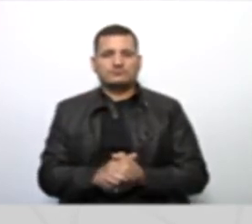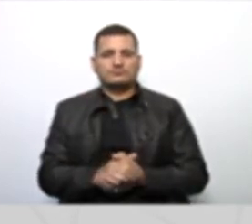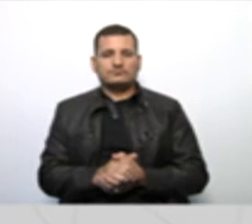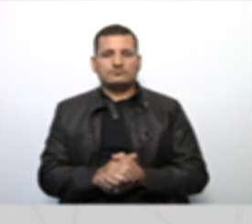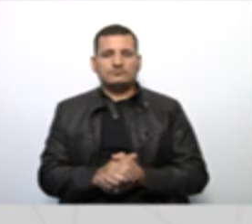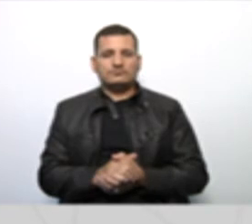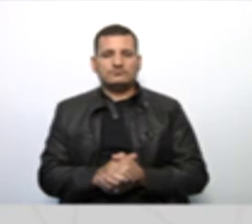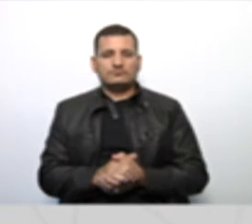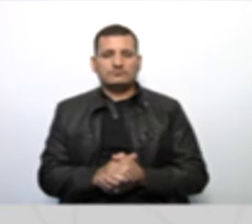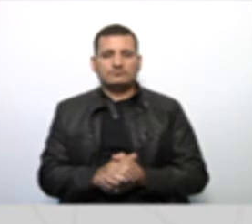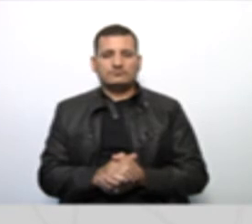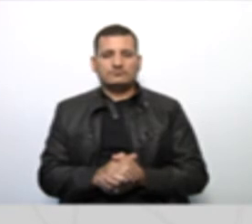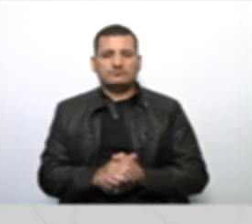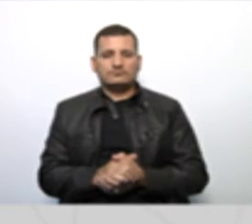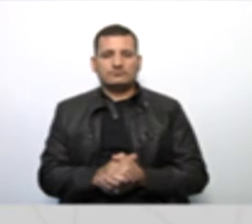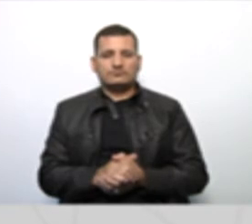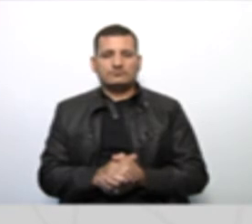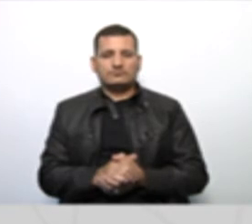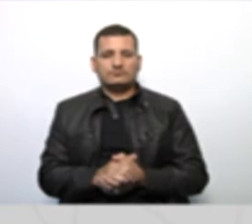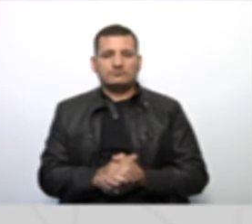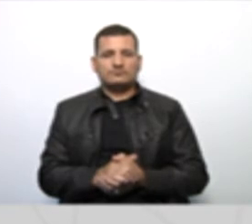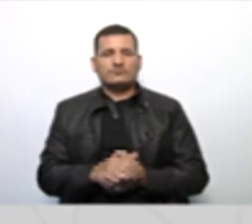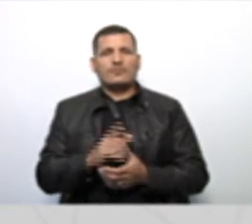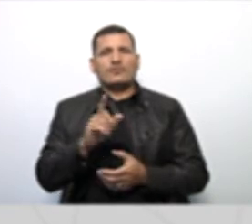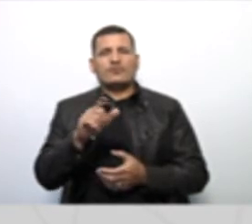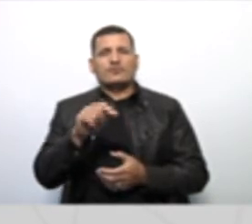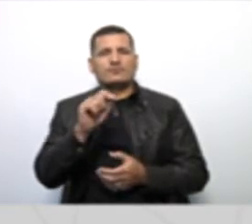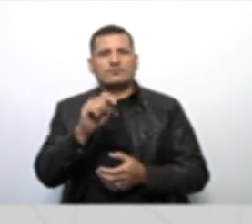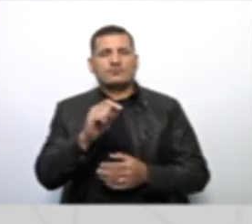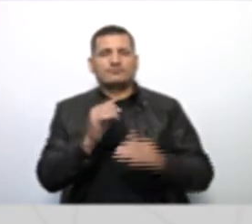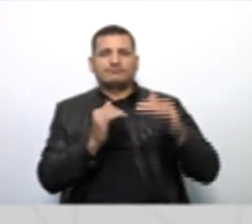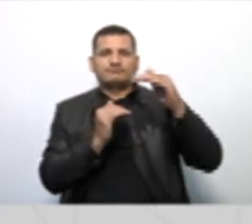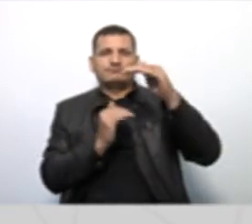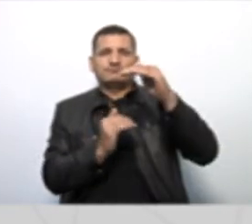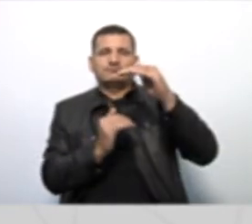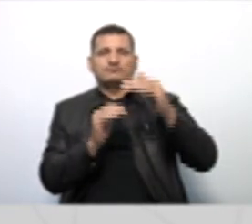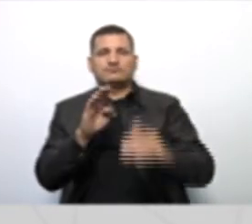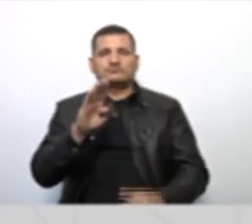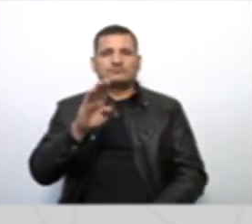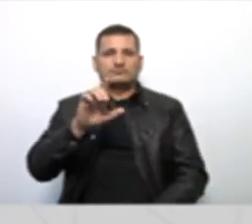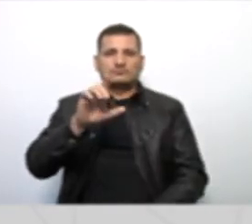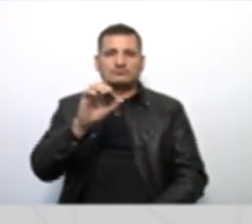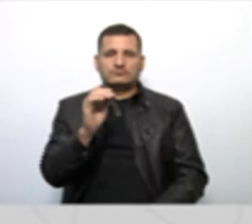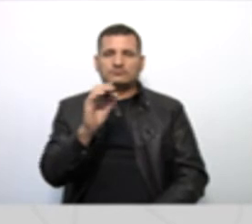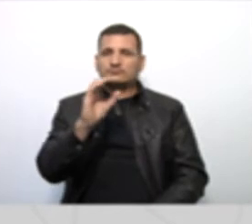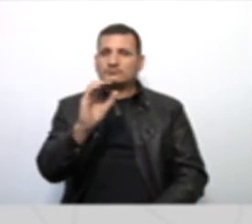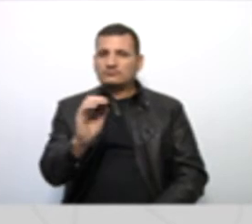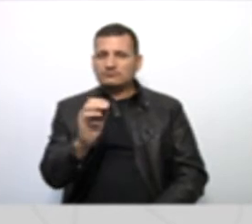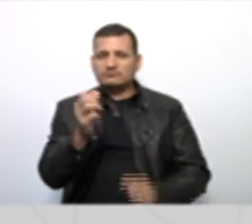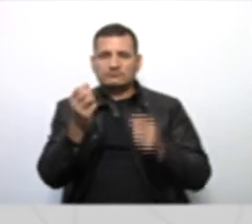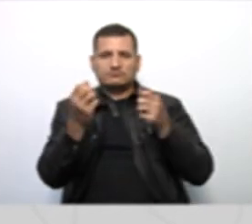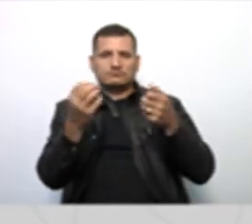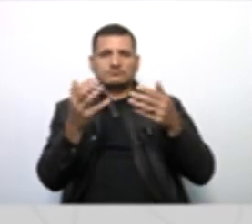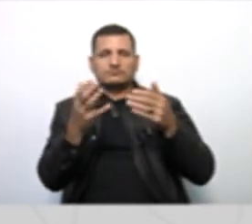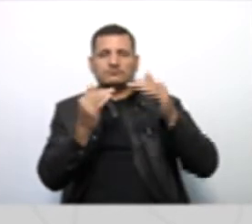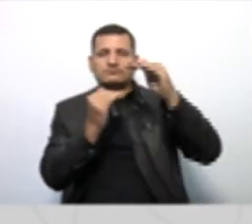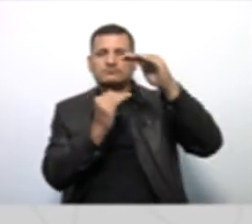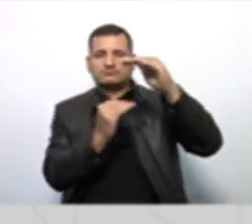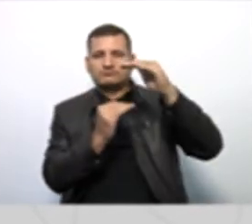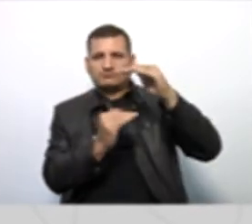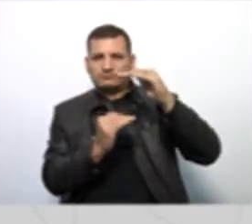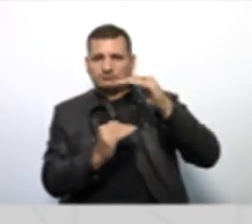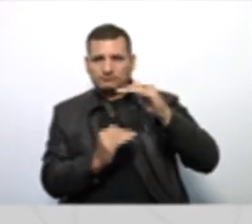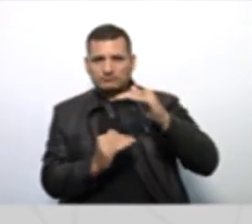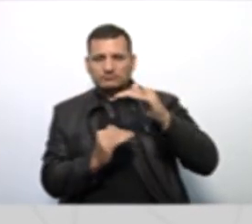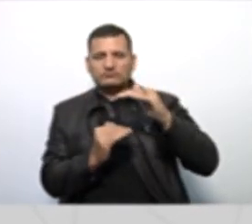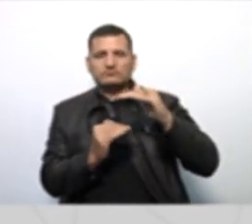Reads, né? Então, o reads é um bloco, aquilo que eu já falei, né? Então, você já sabe que é uma construção de um script, né? É um bloco. Então,